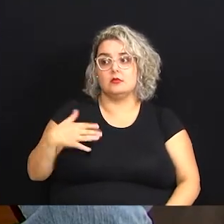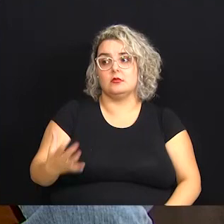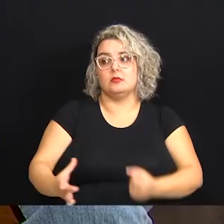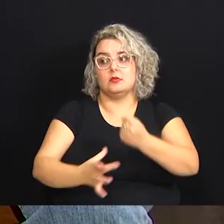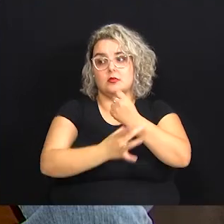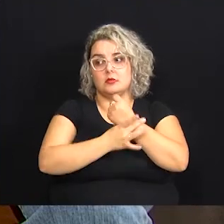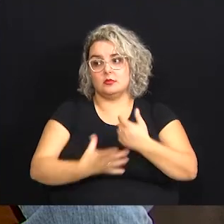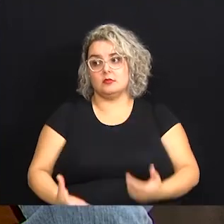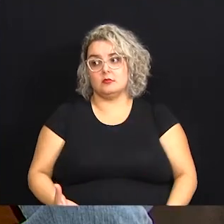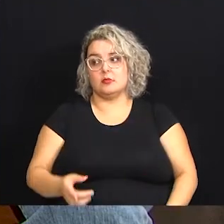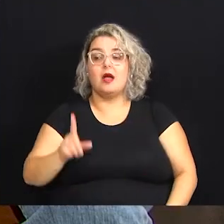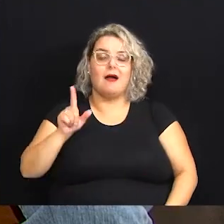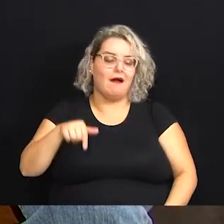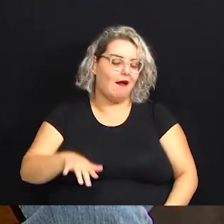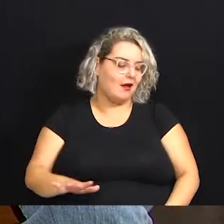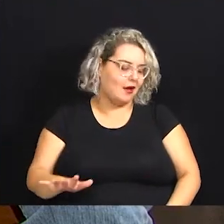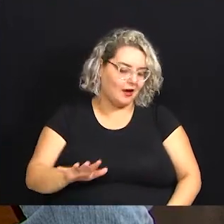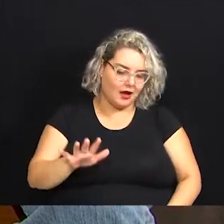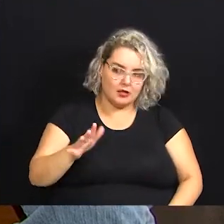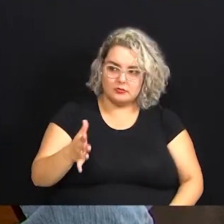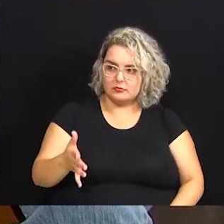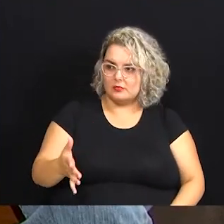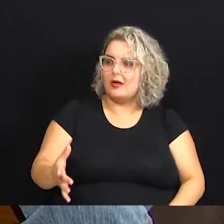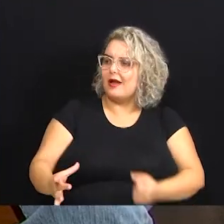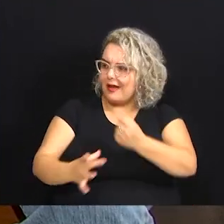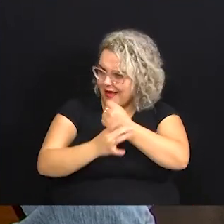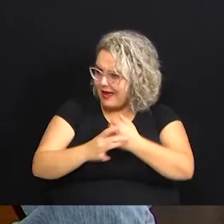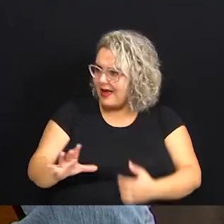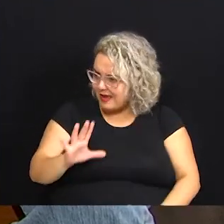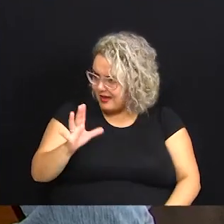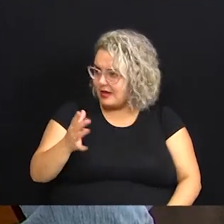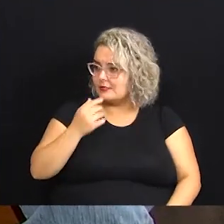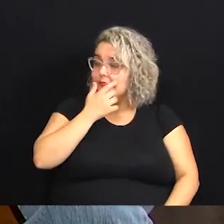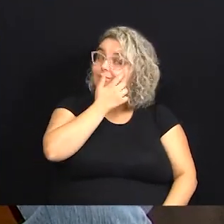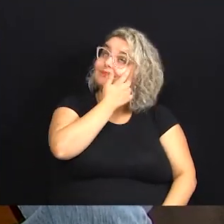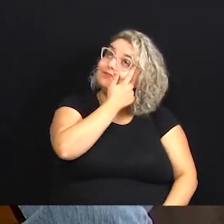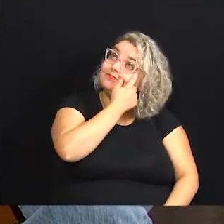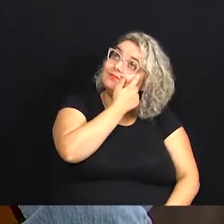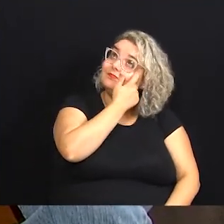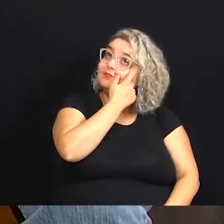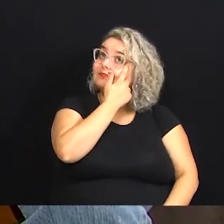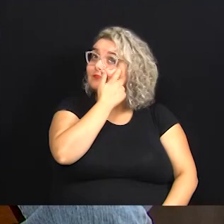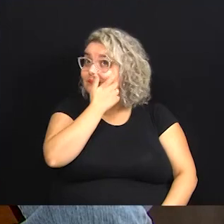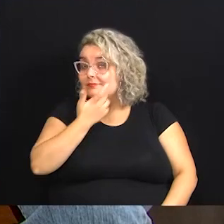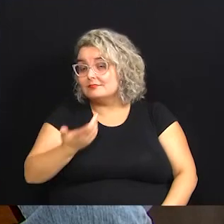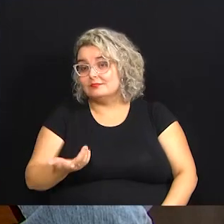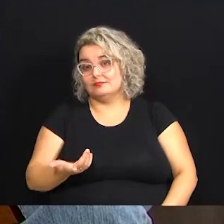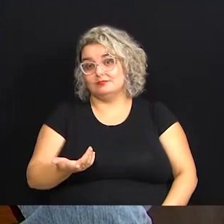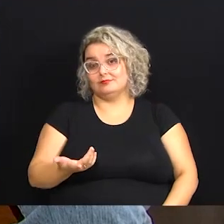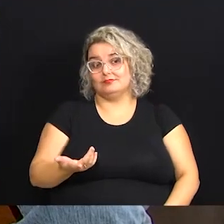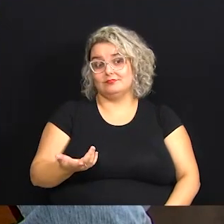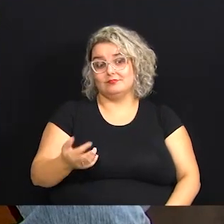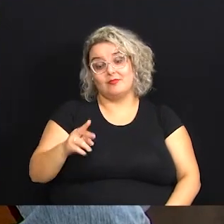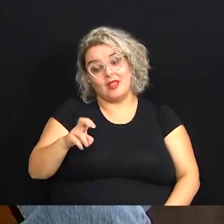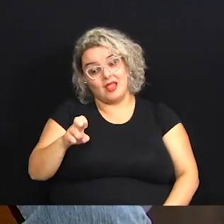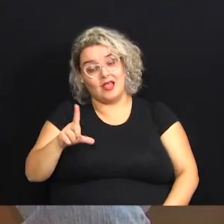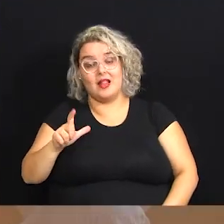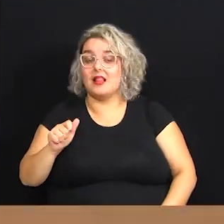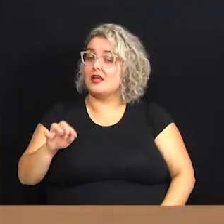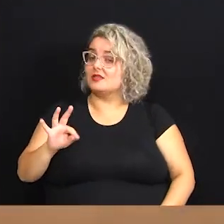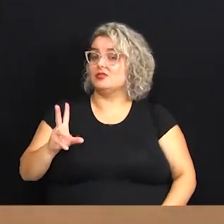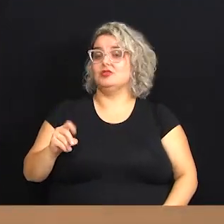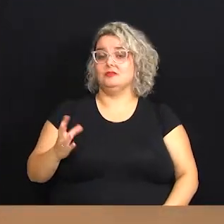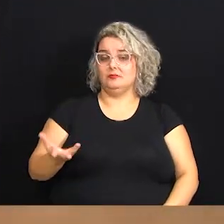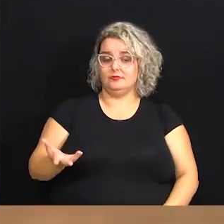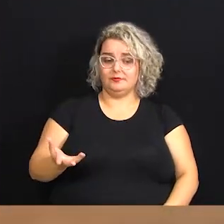seguro, não, isso é uma coisa cara. É caro ter um seguro? Olha, a questão é muito relativa, né?